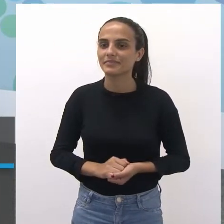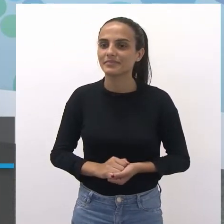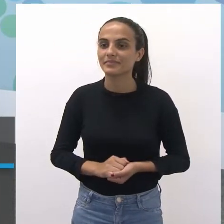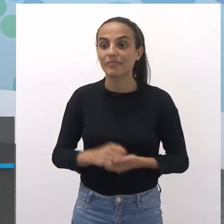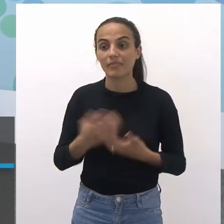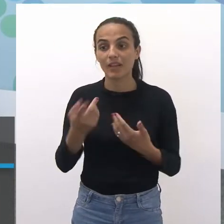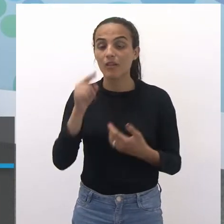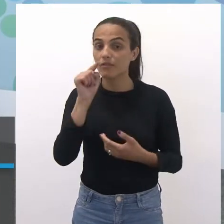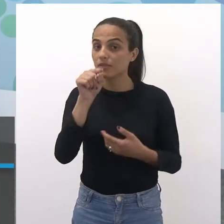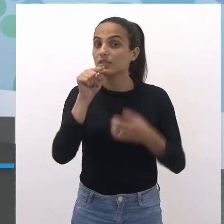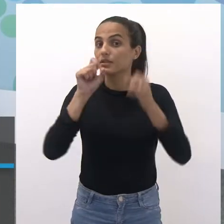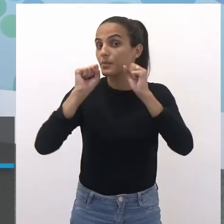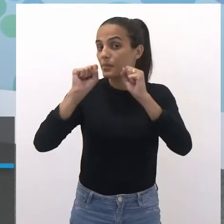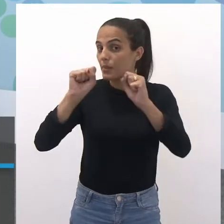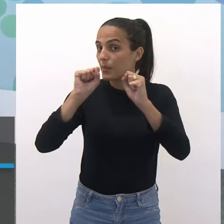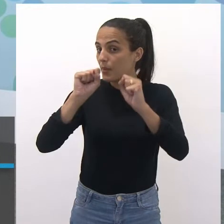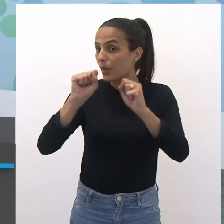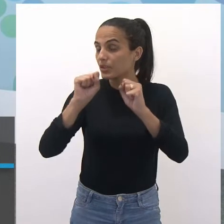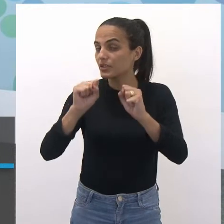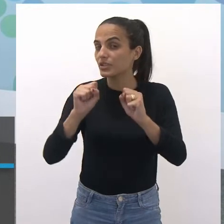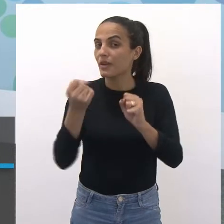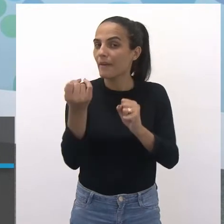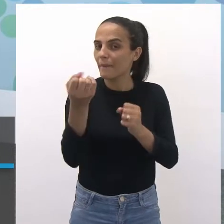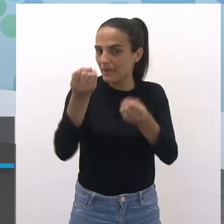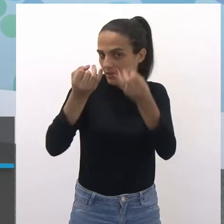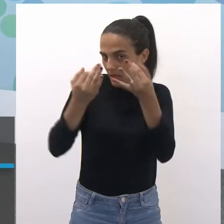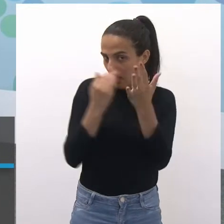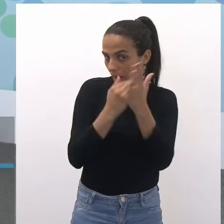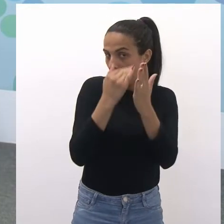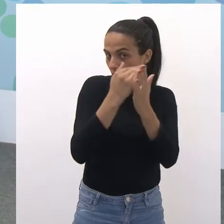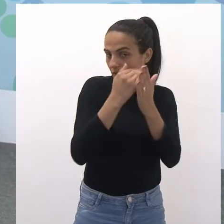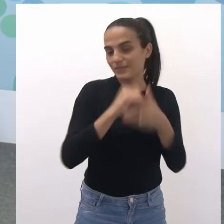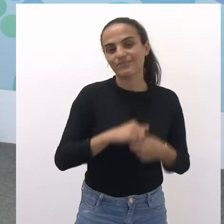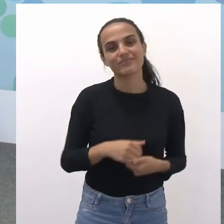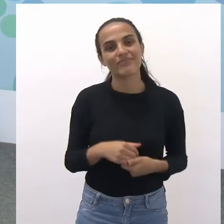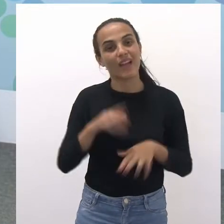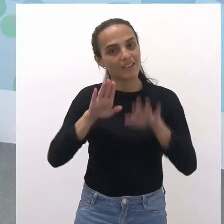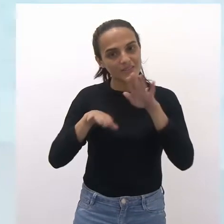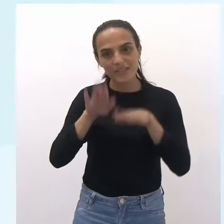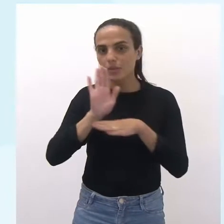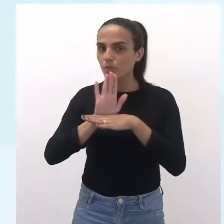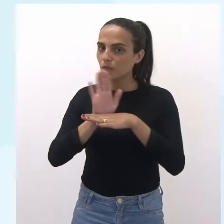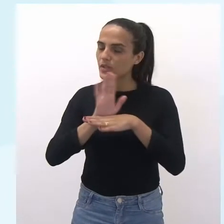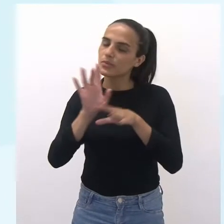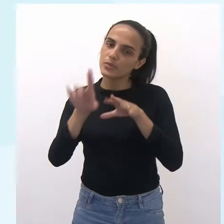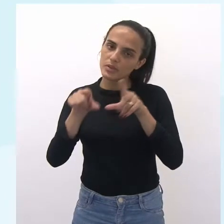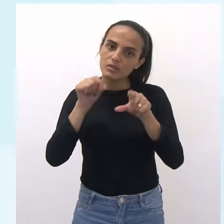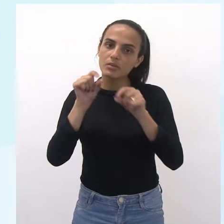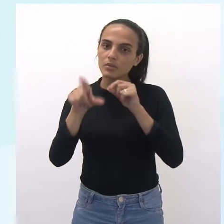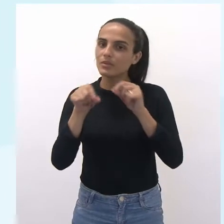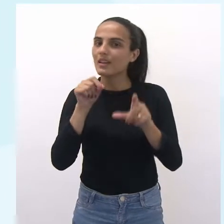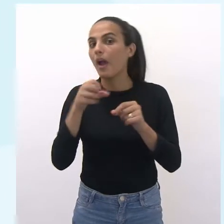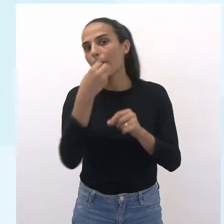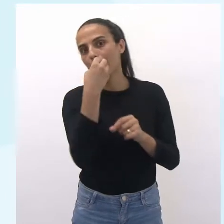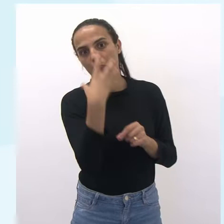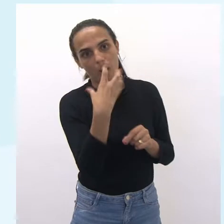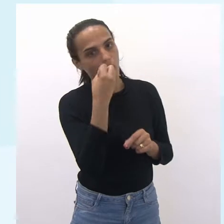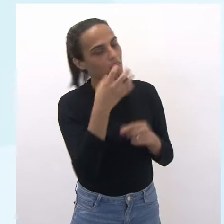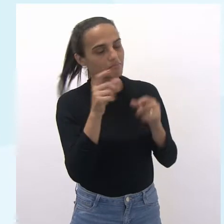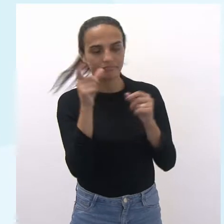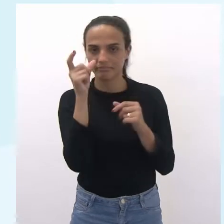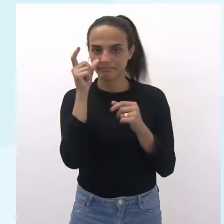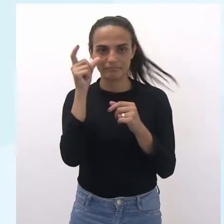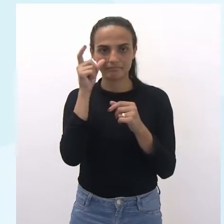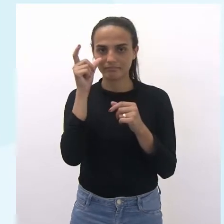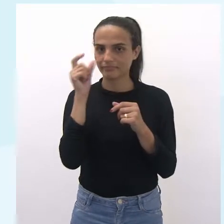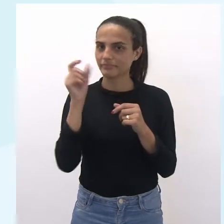Você pode me dizer mais? Embora o vídeo, né, escolhido seja muito bom, assim, uma escolha